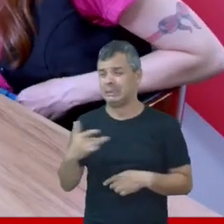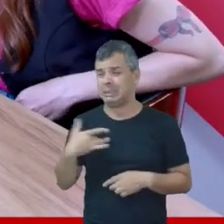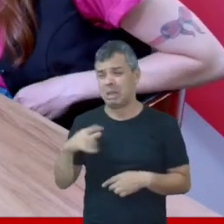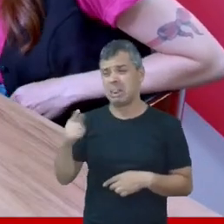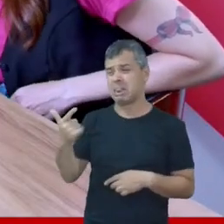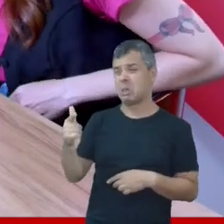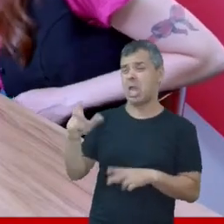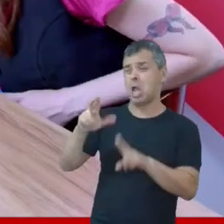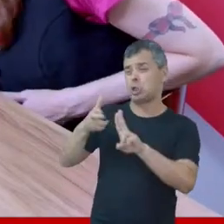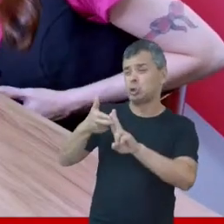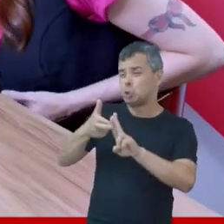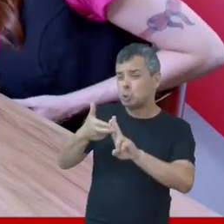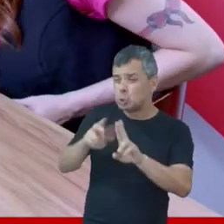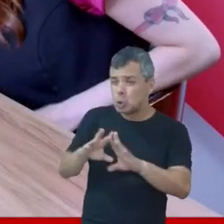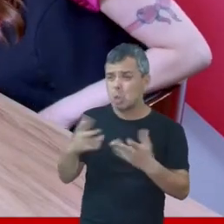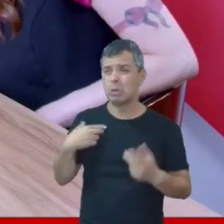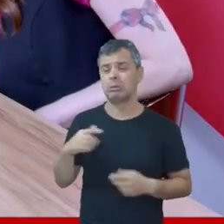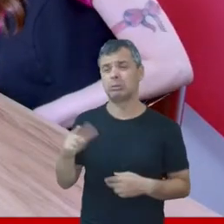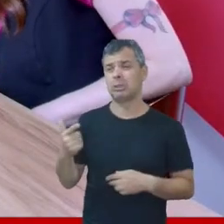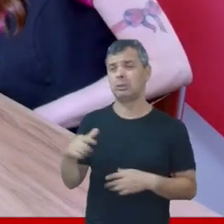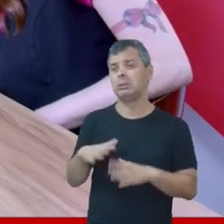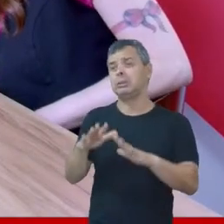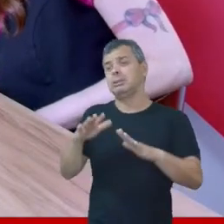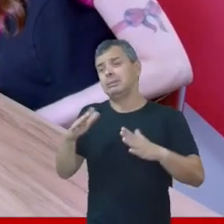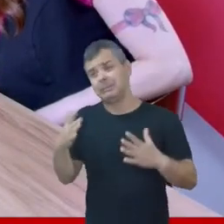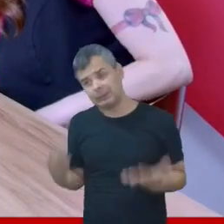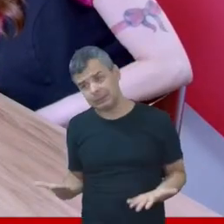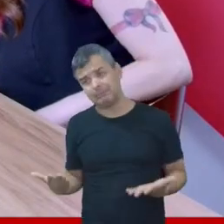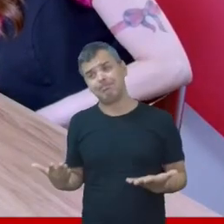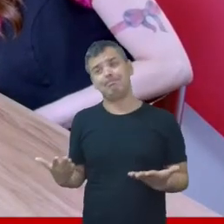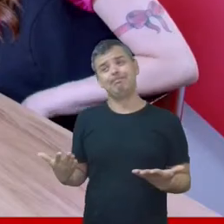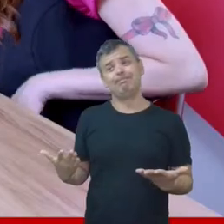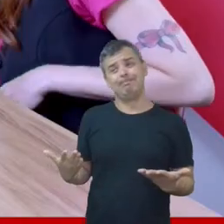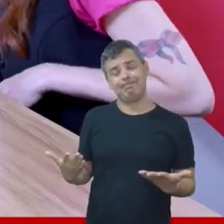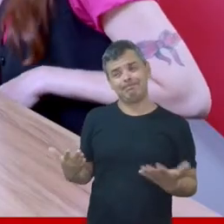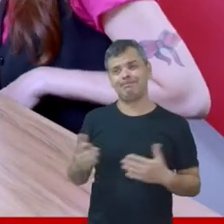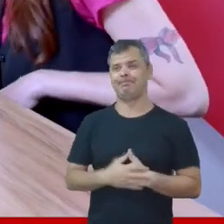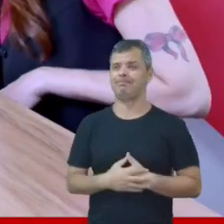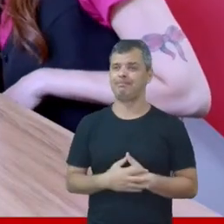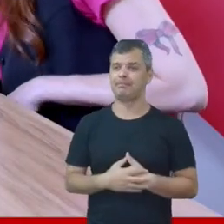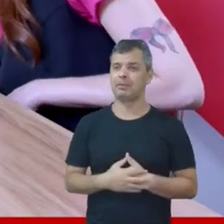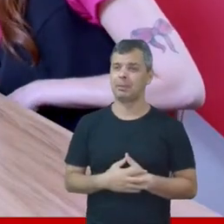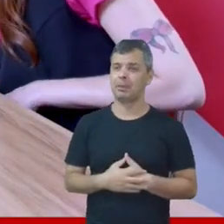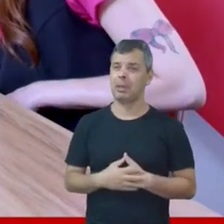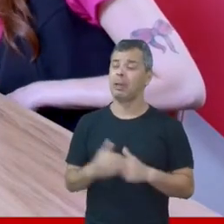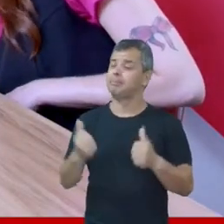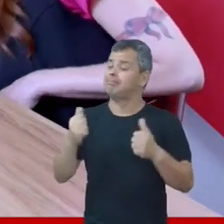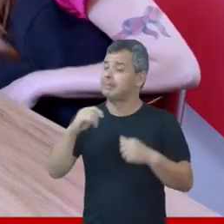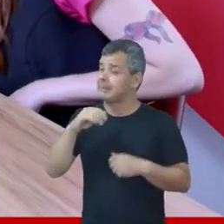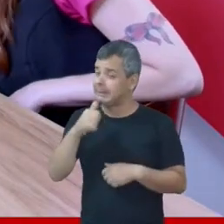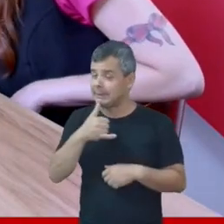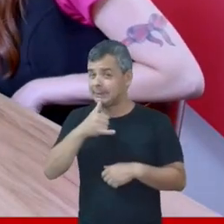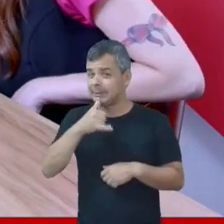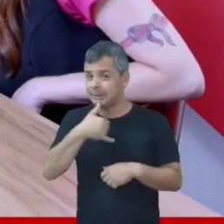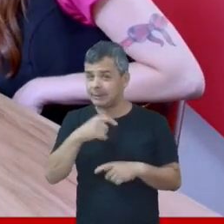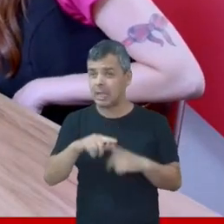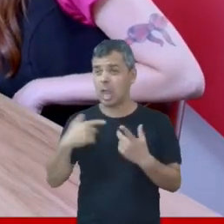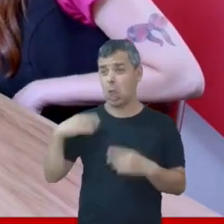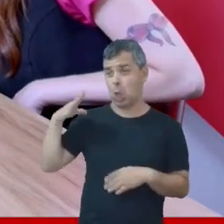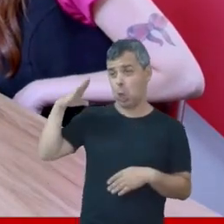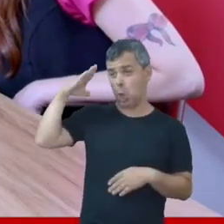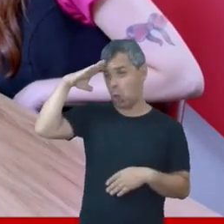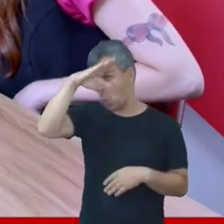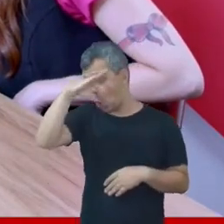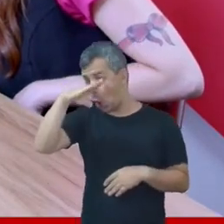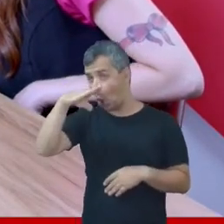SUS, meu Uma Deus. pena. bonitão. Pois é, né, gente? Pois é. Uma pena. É engraçado que os bolsonaristas,